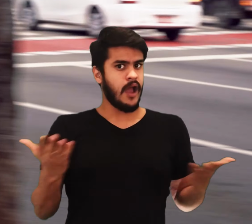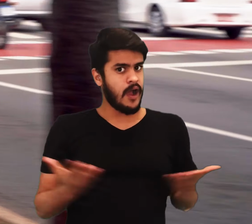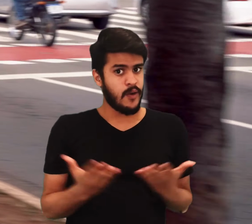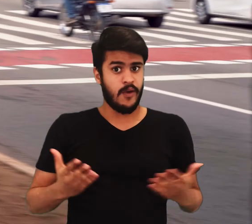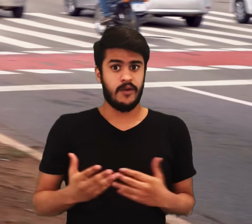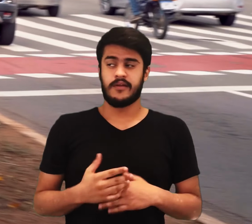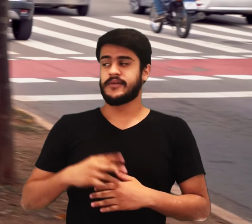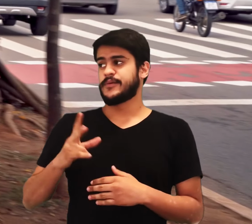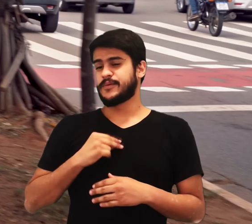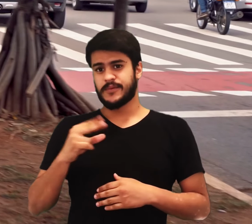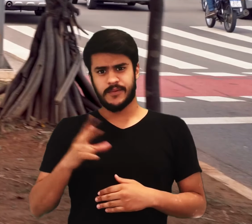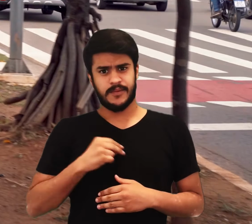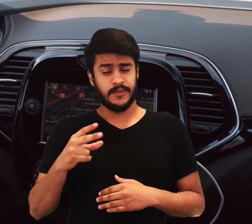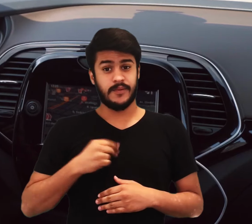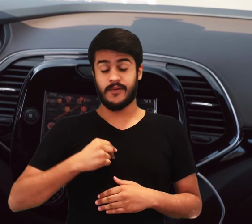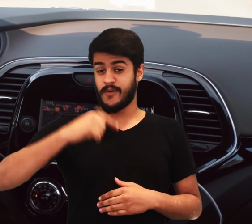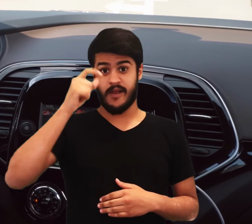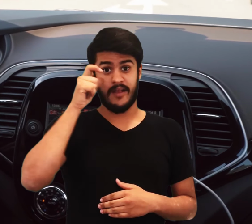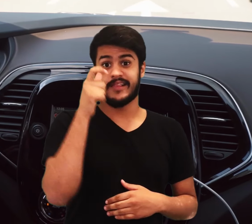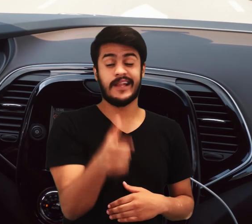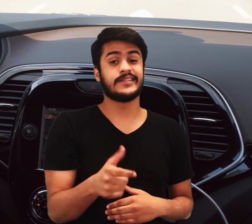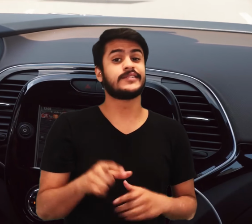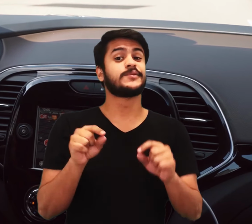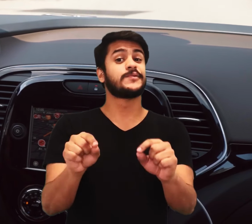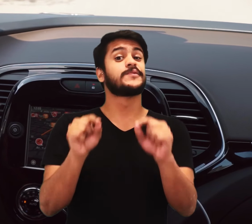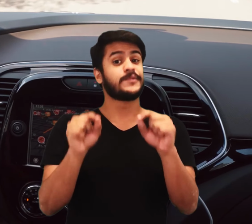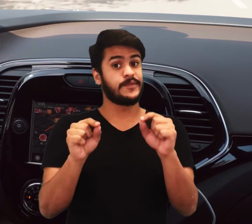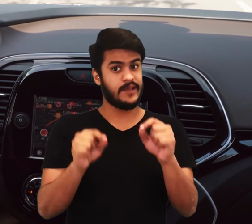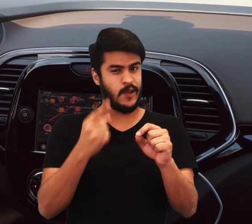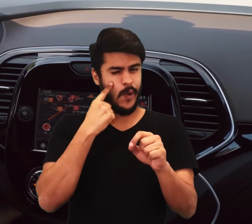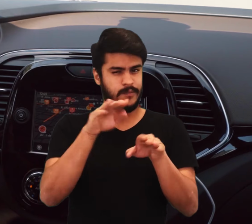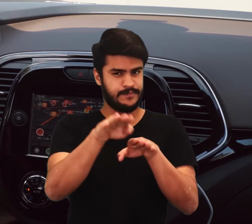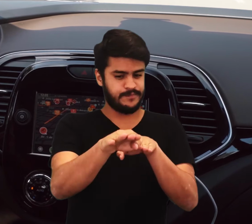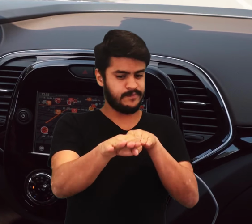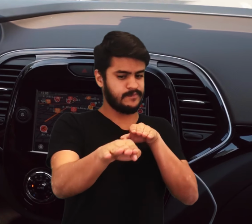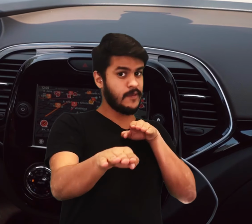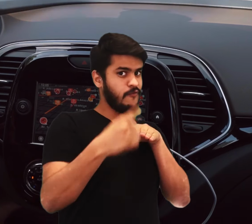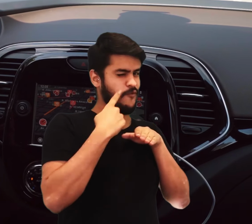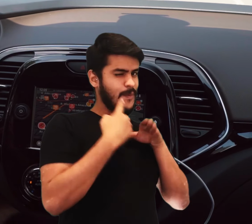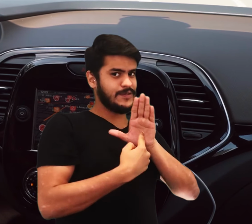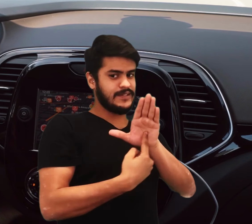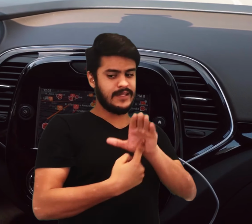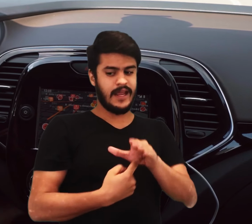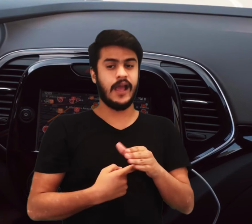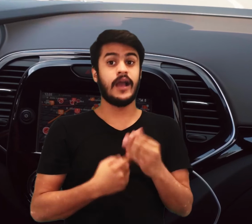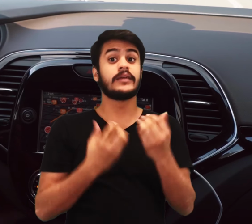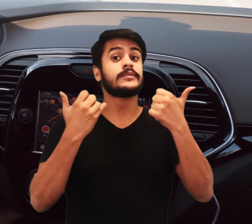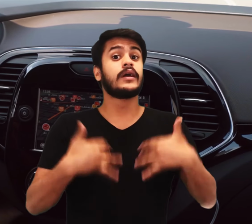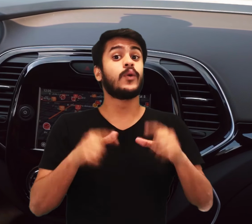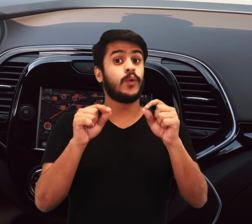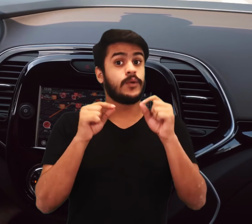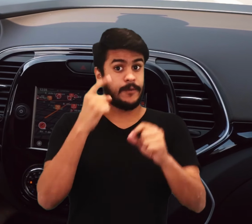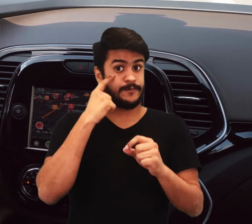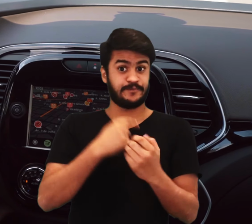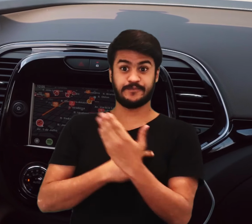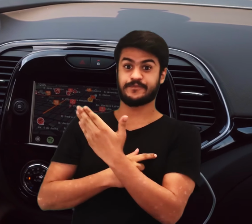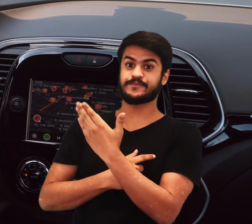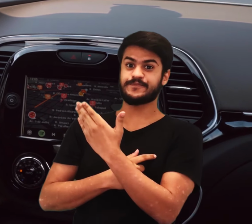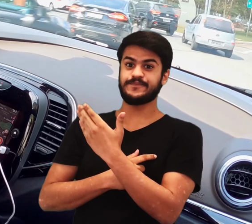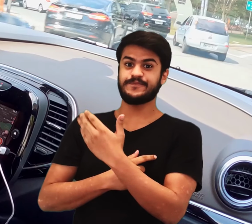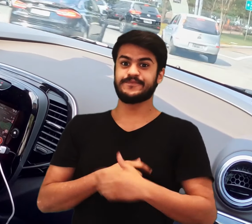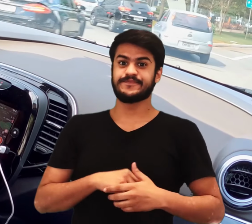cara, a gente tem uma coisa muito interessante. Vou dar um espacinho aqui mais pra frente, pra vocês entenderem do que a gente está falando. Olha